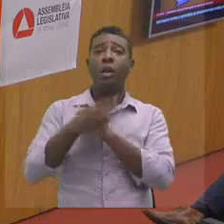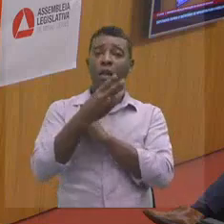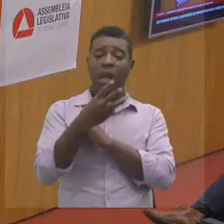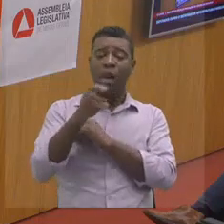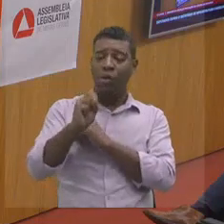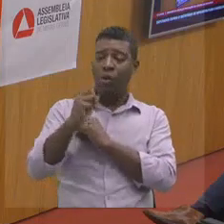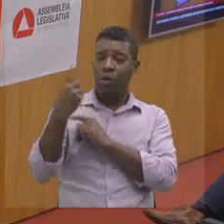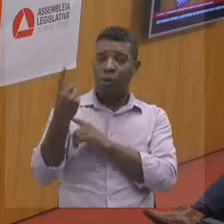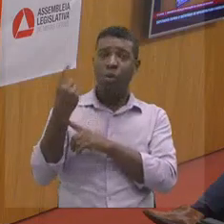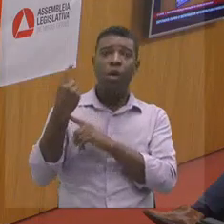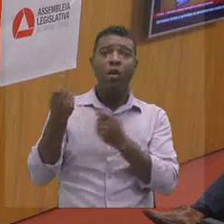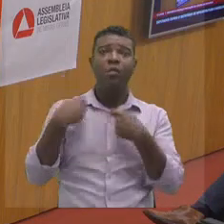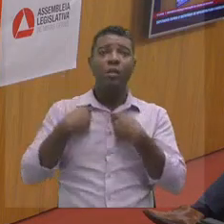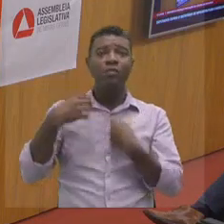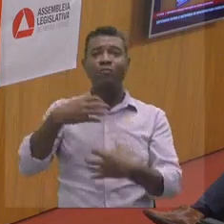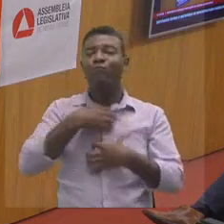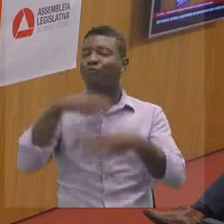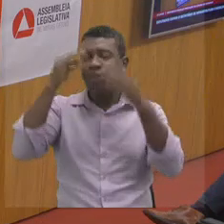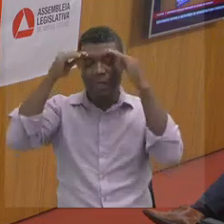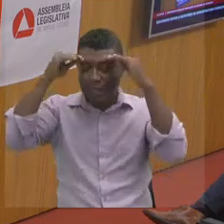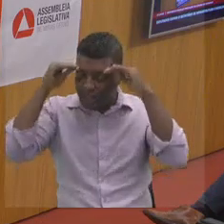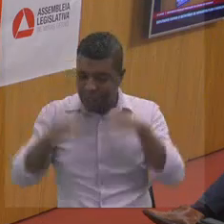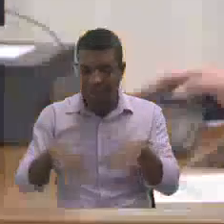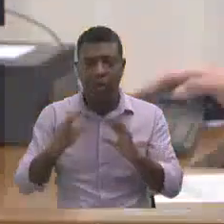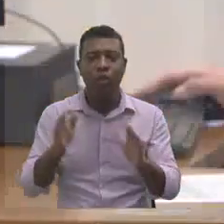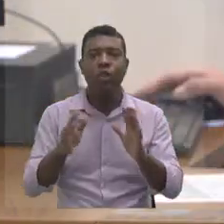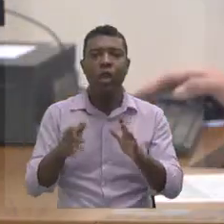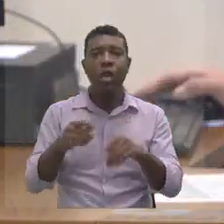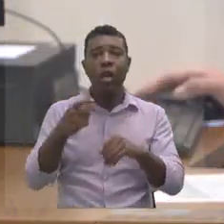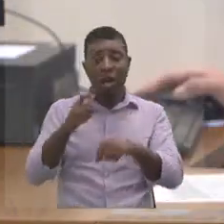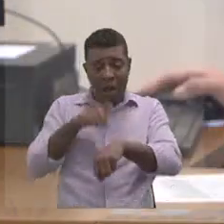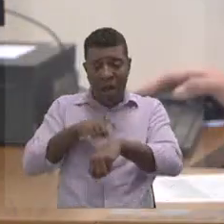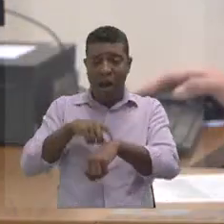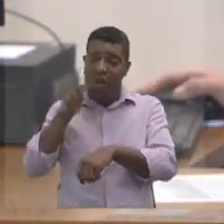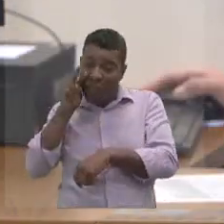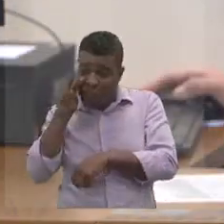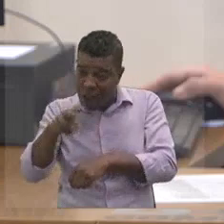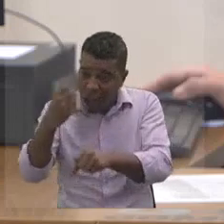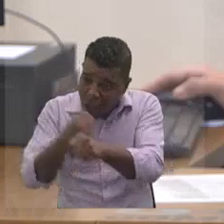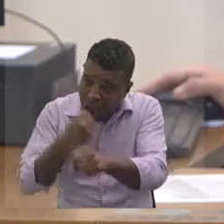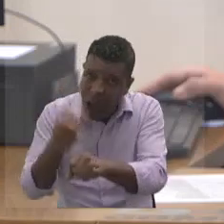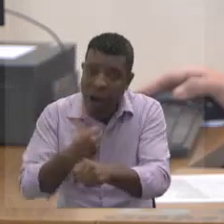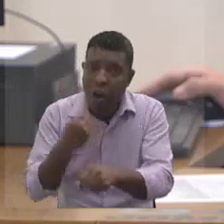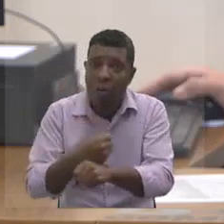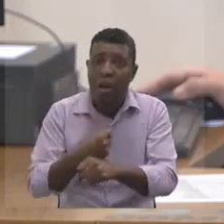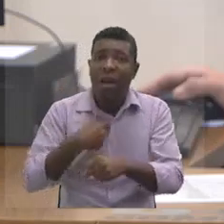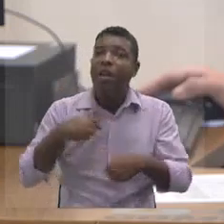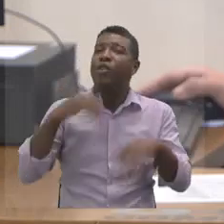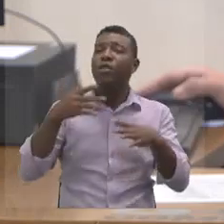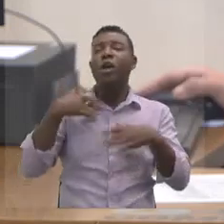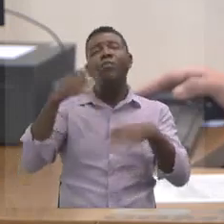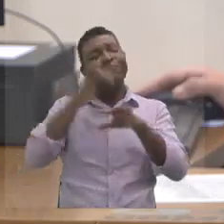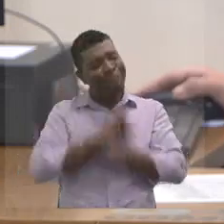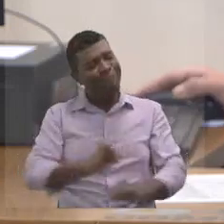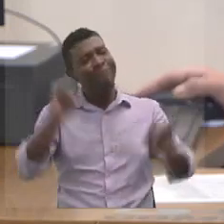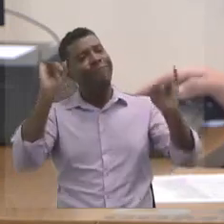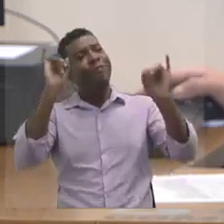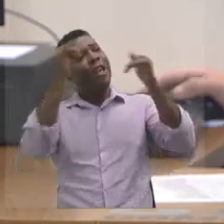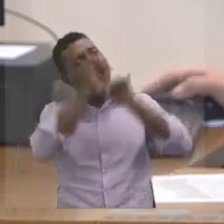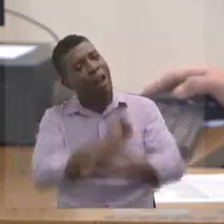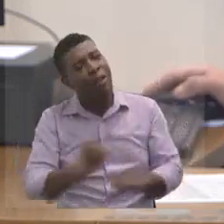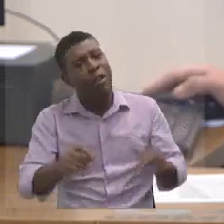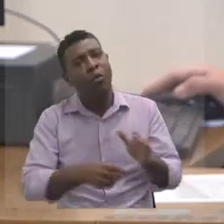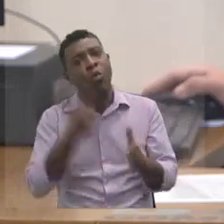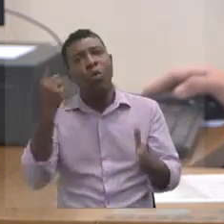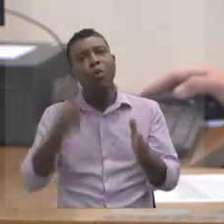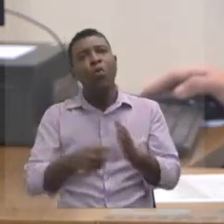Beatriz eu enquanto eu não vê enquanto eu não ver essa obra eu já anunciei ela um bocado de vez e meu